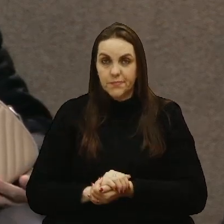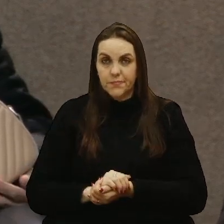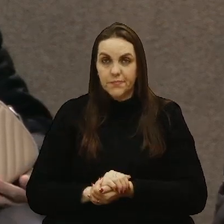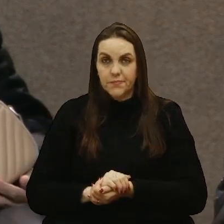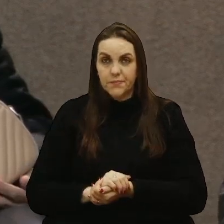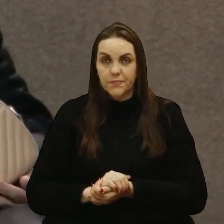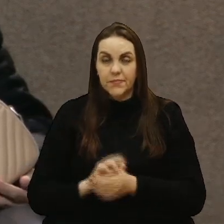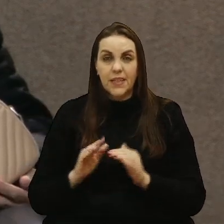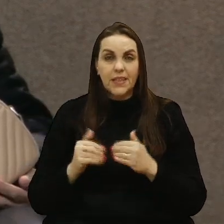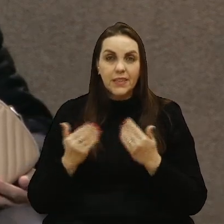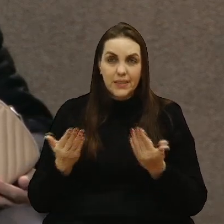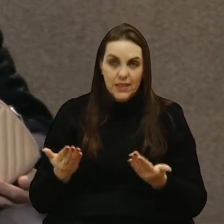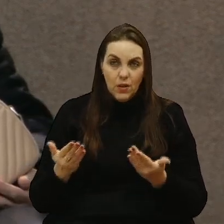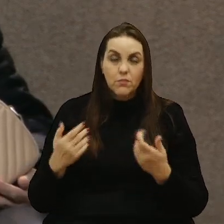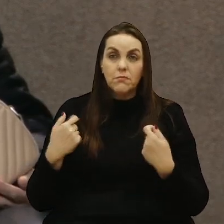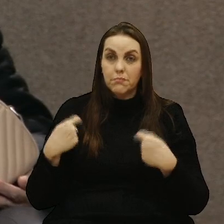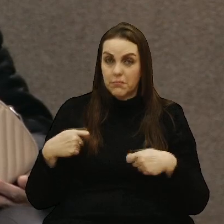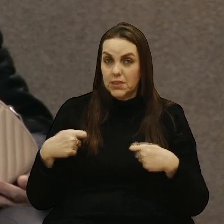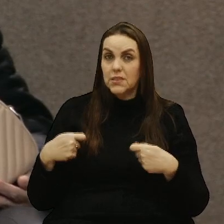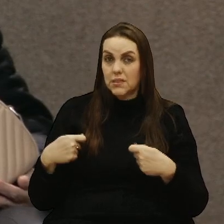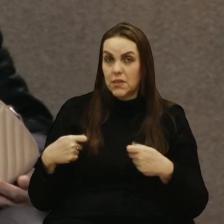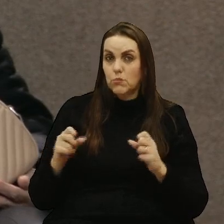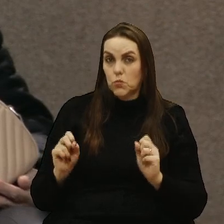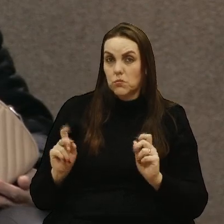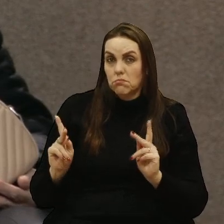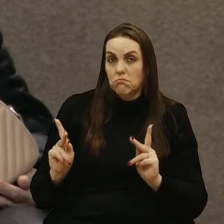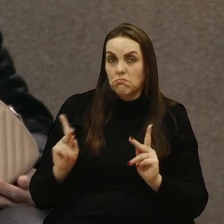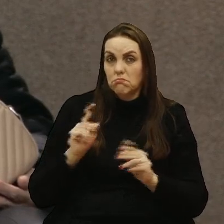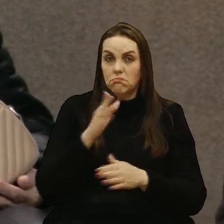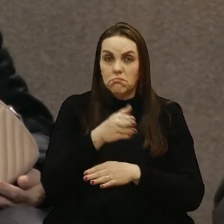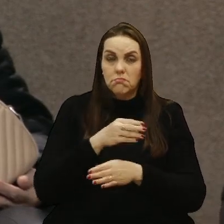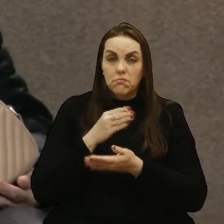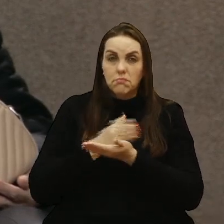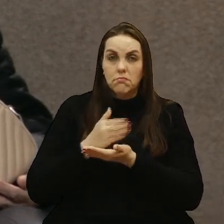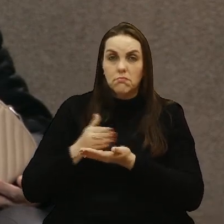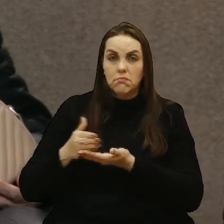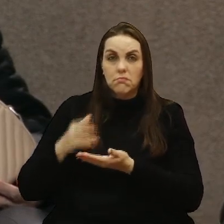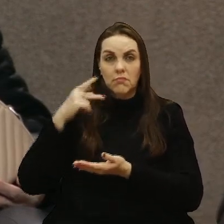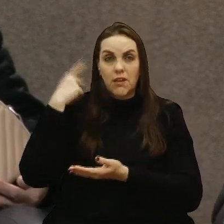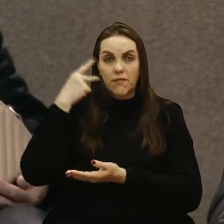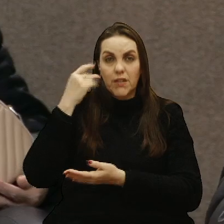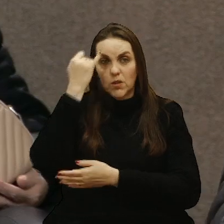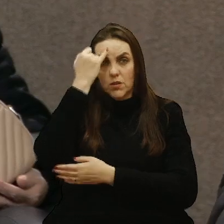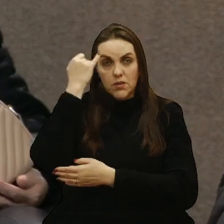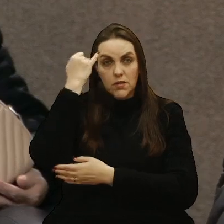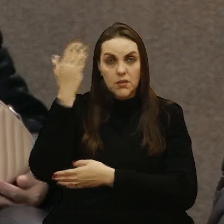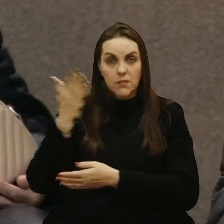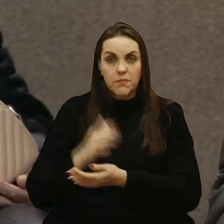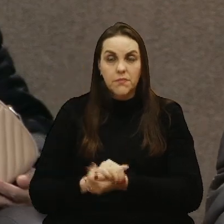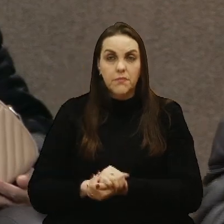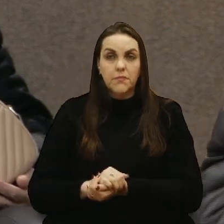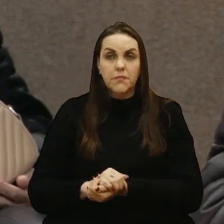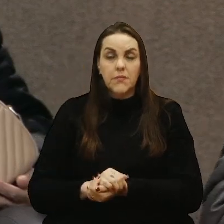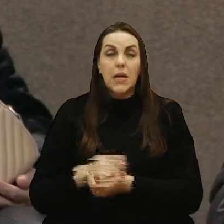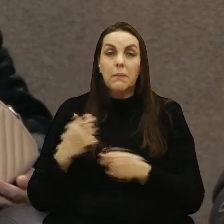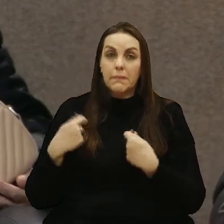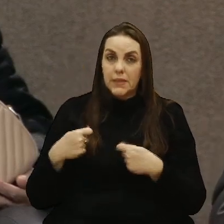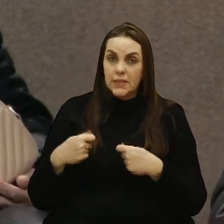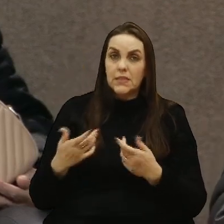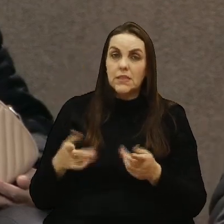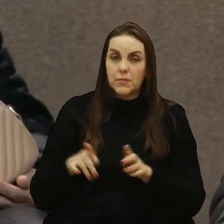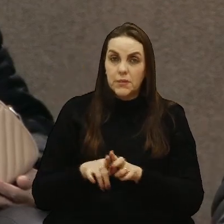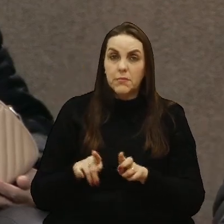Então, assim, ó, precisamos de financiamento, vereador Zé D'Ambrosio. E